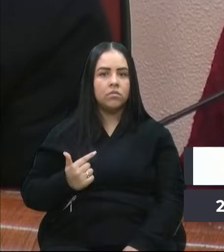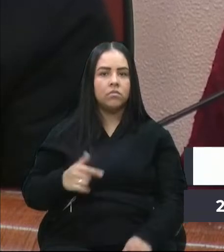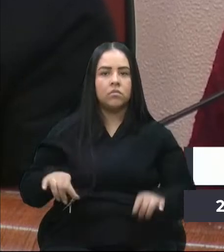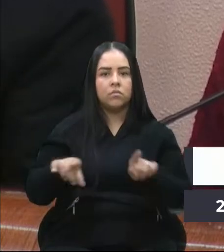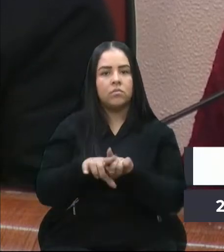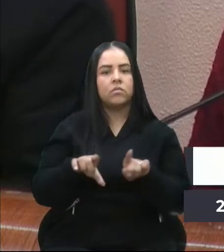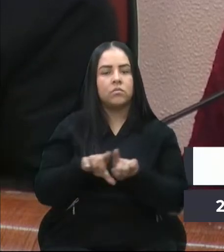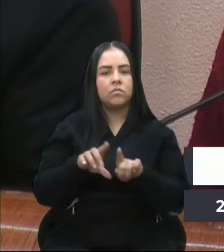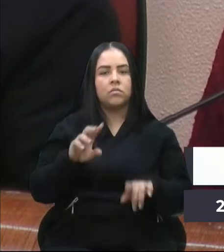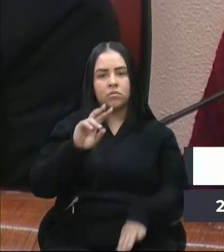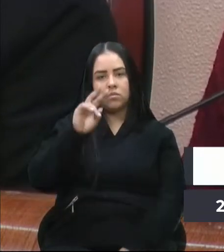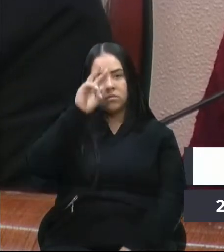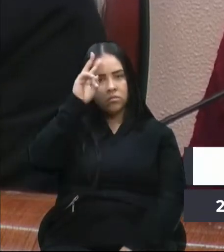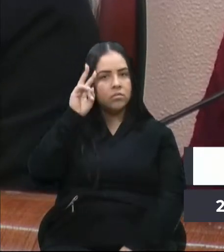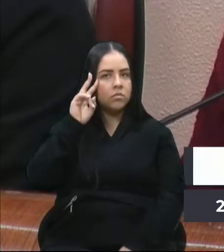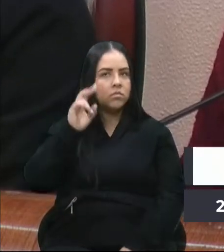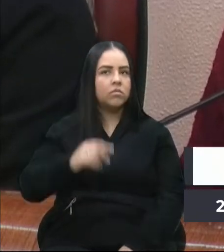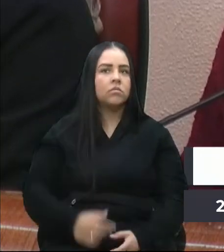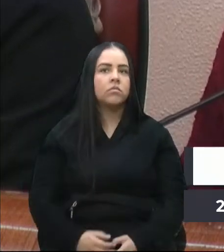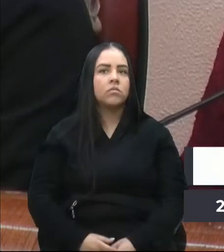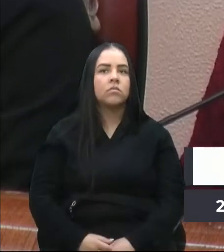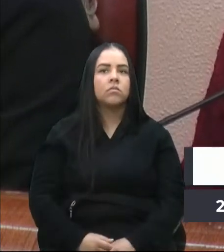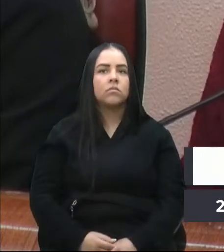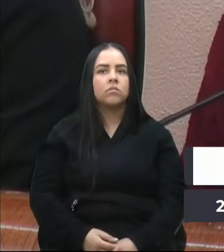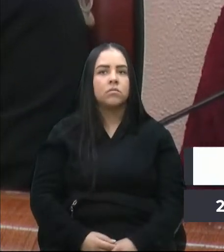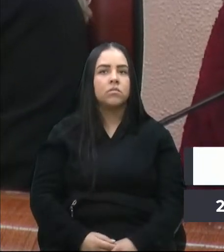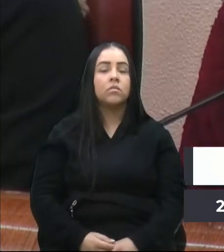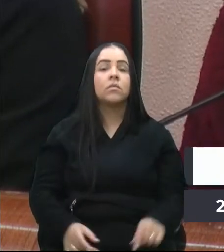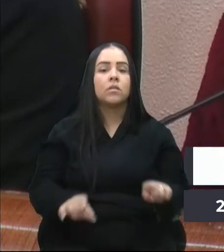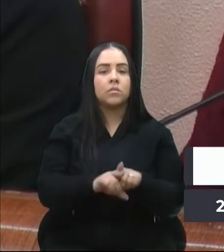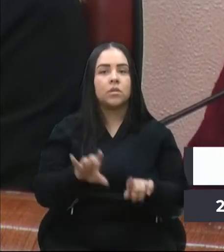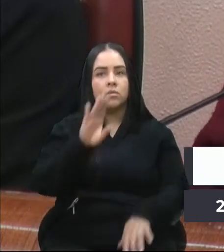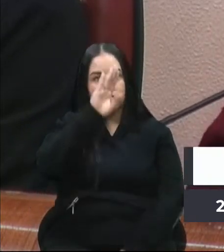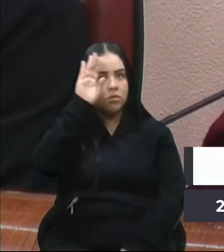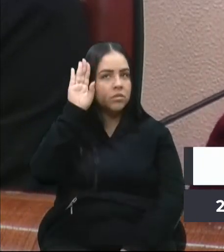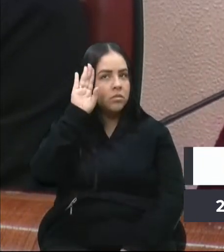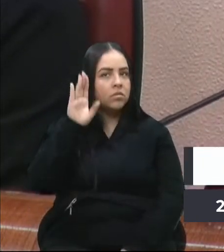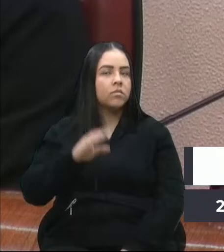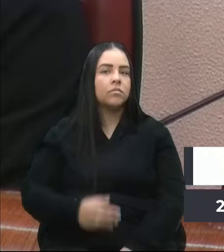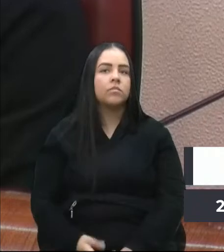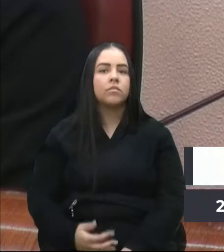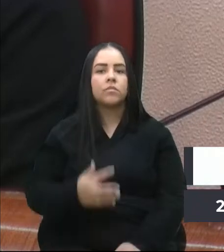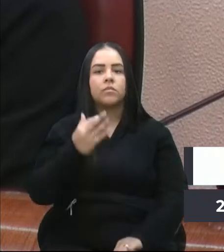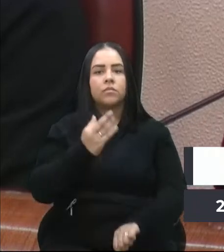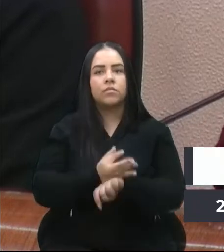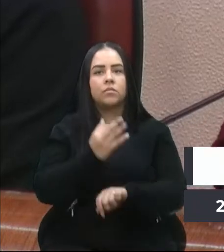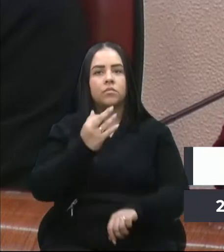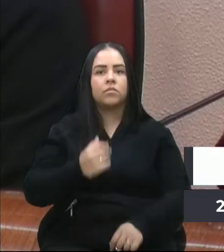vereador Velocino Ues. E vereador Adriano Bressan.